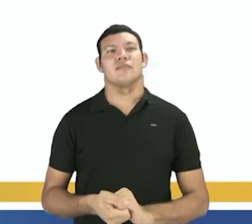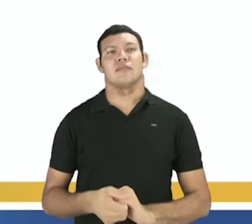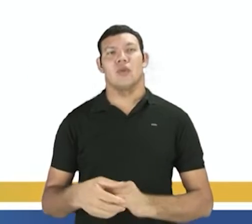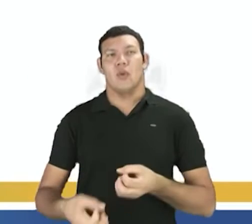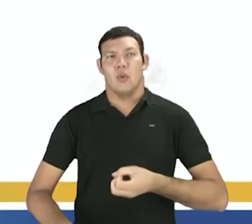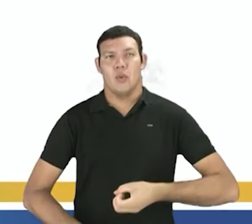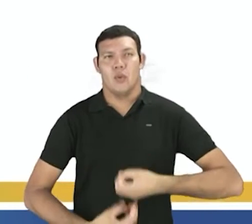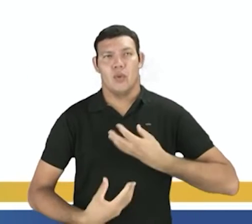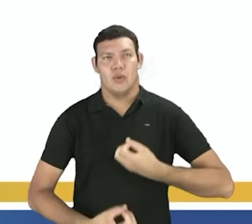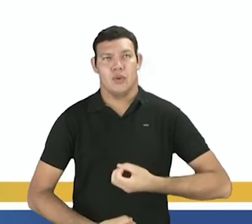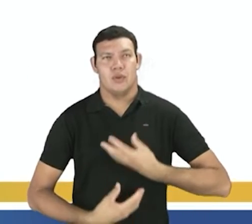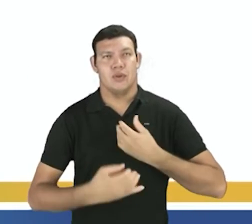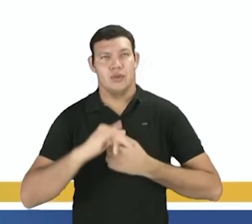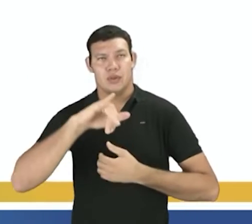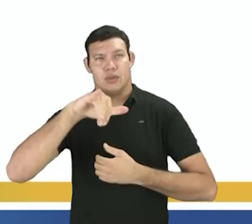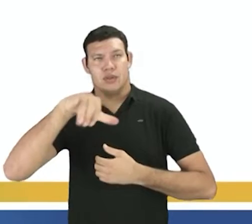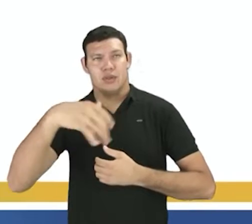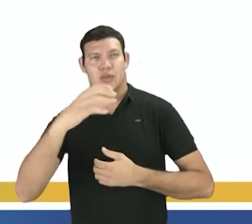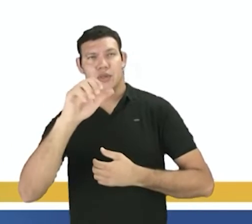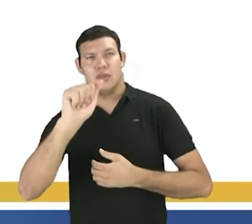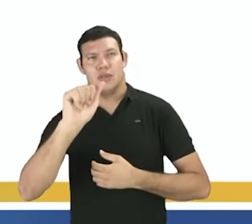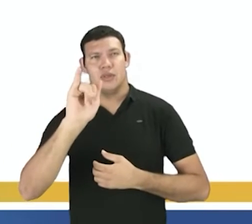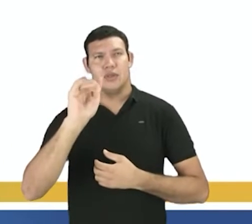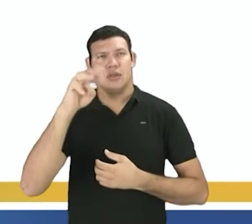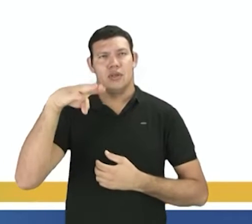Poema só para Jaime Ovalle.